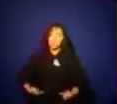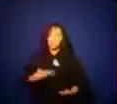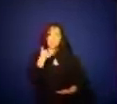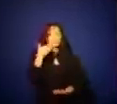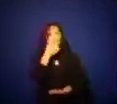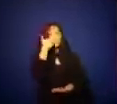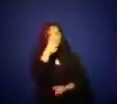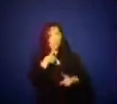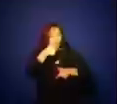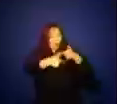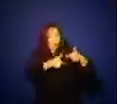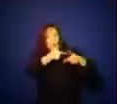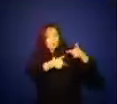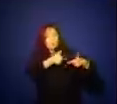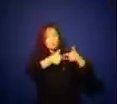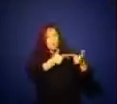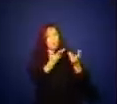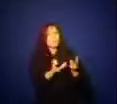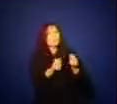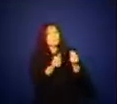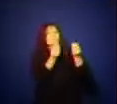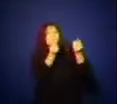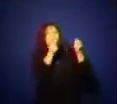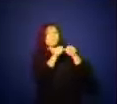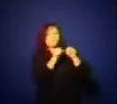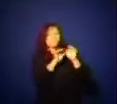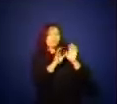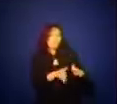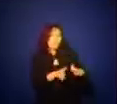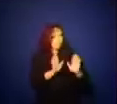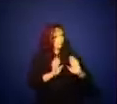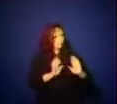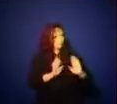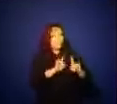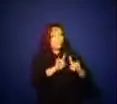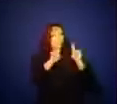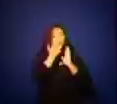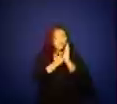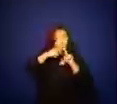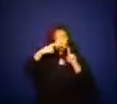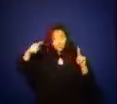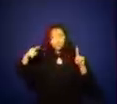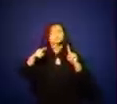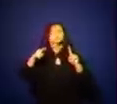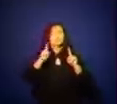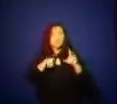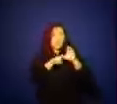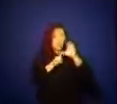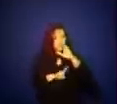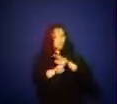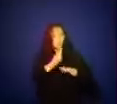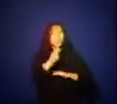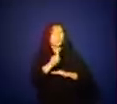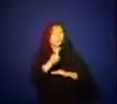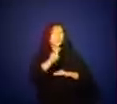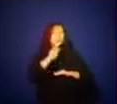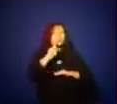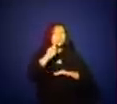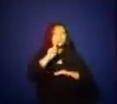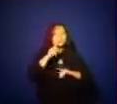trabalhos muitos trabalhos feitos recentemente a gente viu nesse período de inflação alta que a autonomia sempre é uma coisa que é um pouco